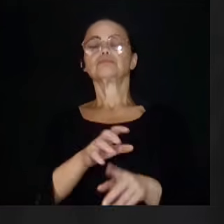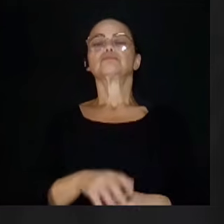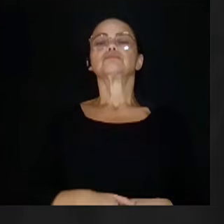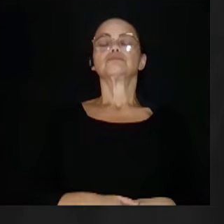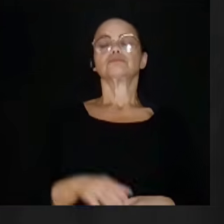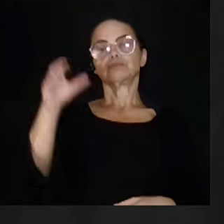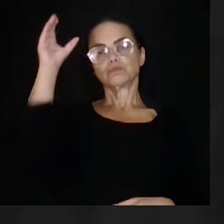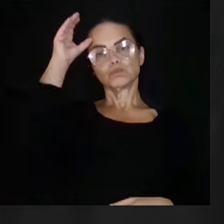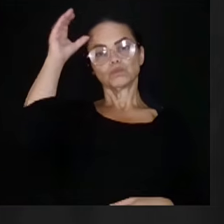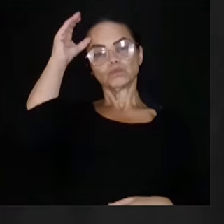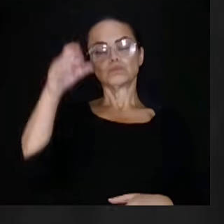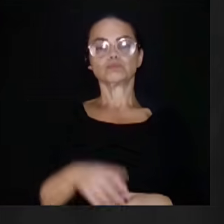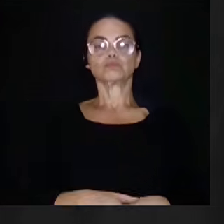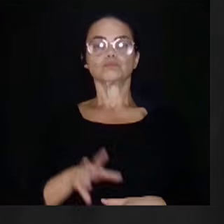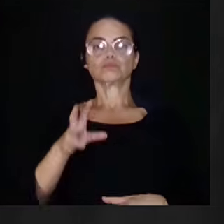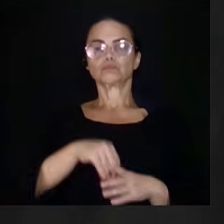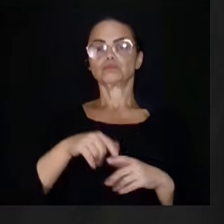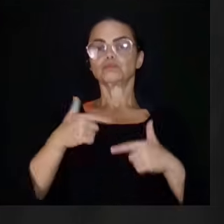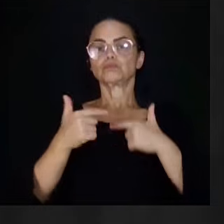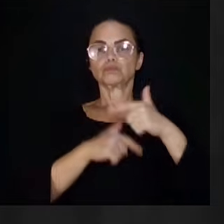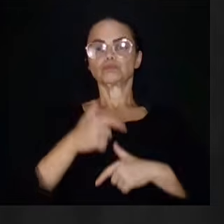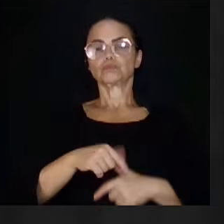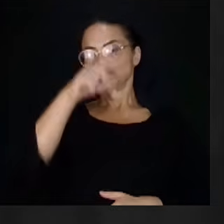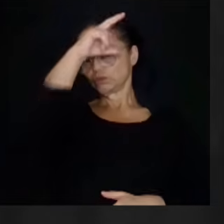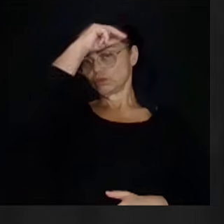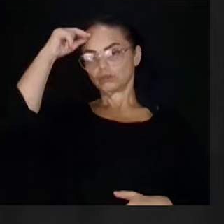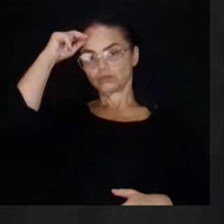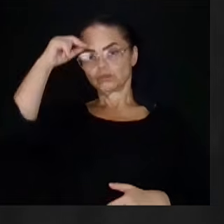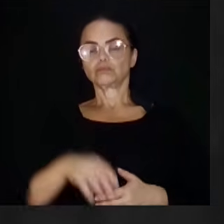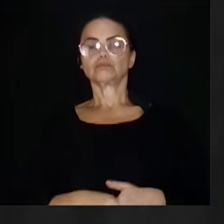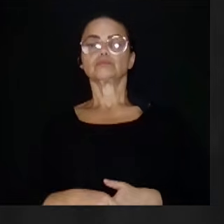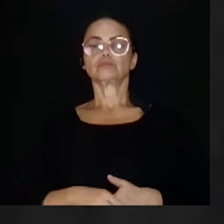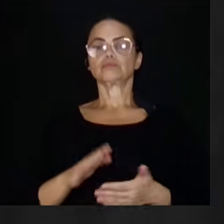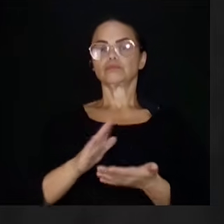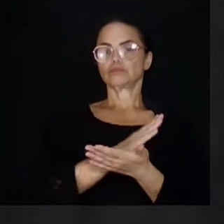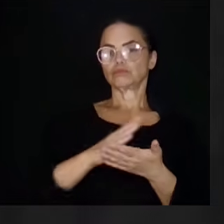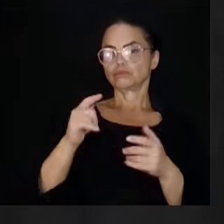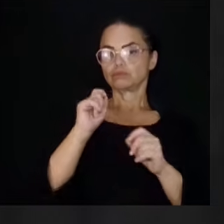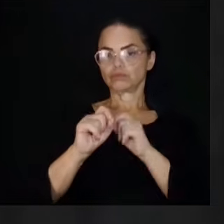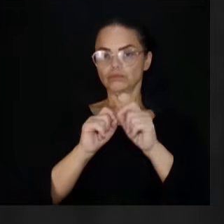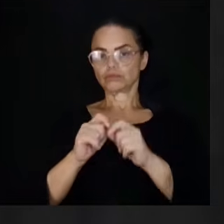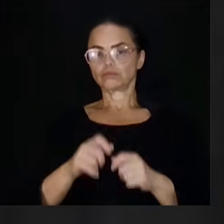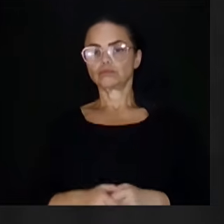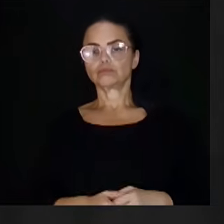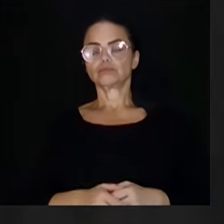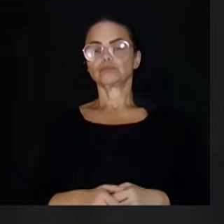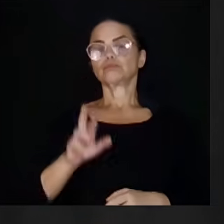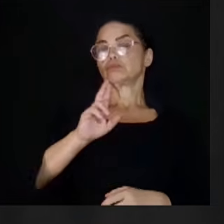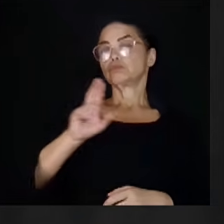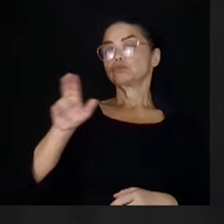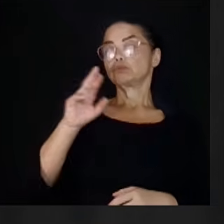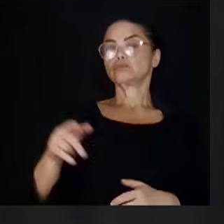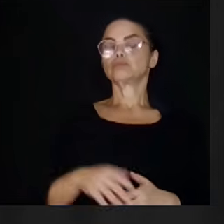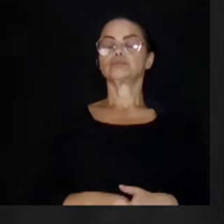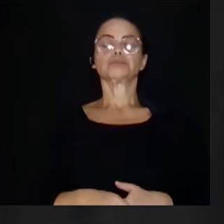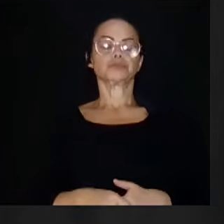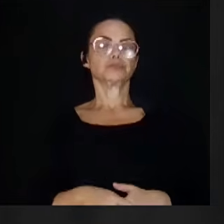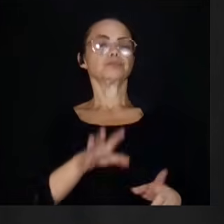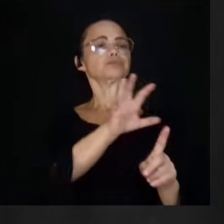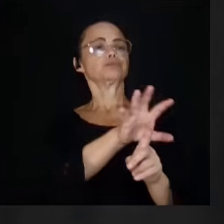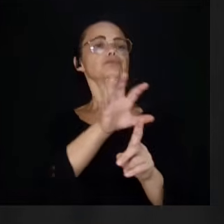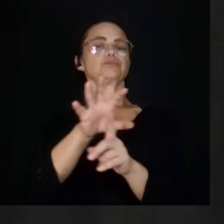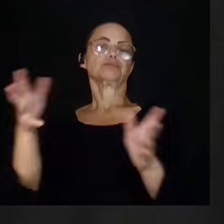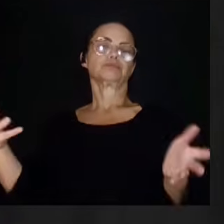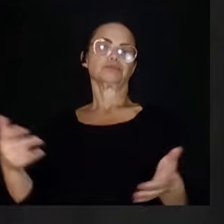dentro da prefeitura, que faz faz a diferença, né? E que fica